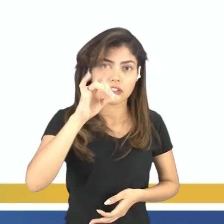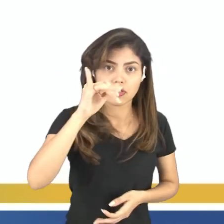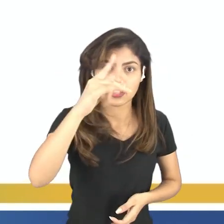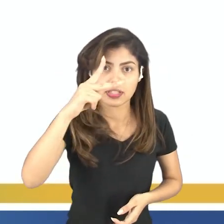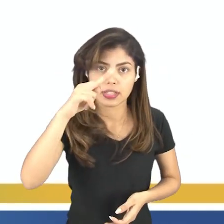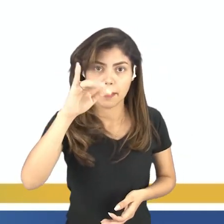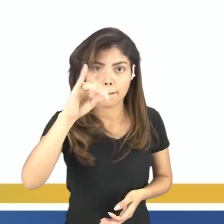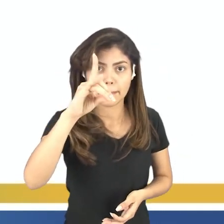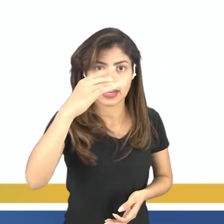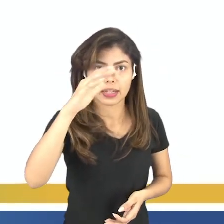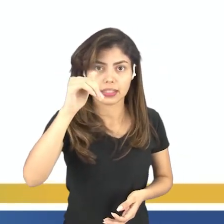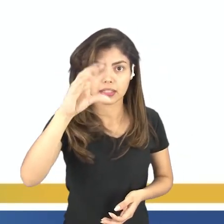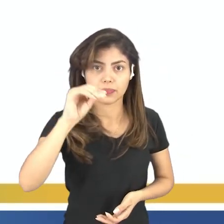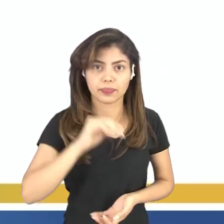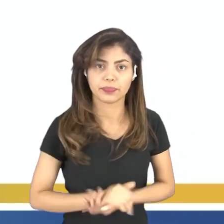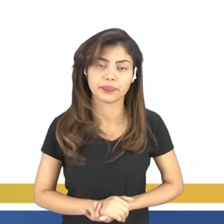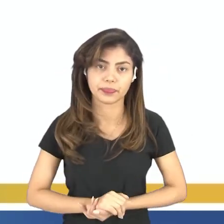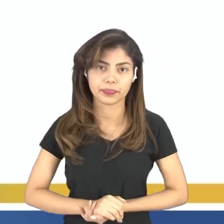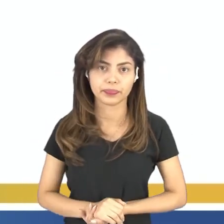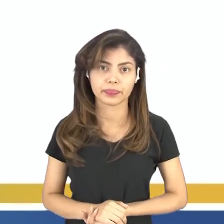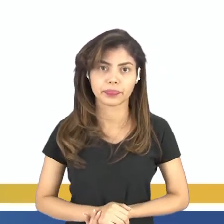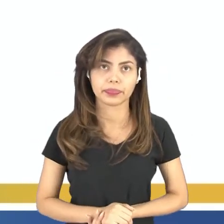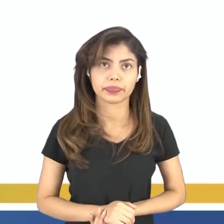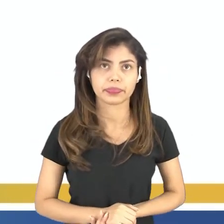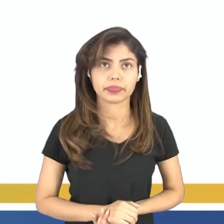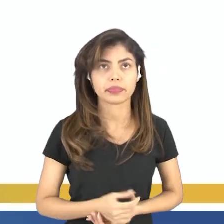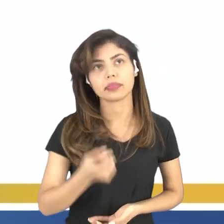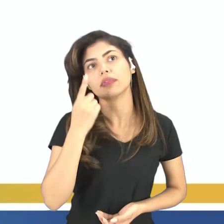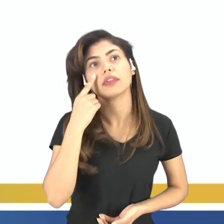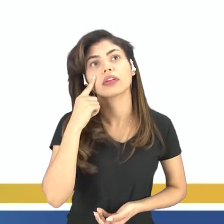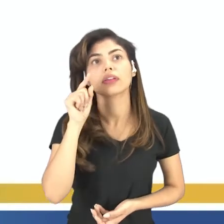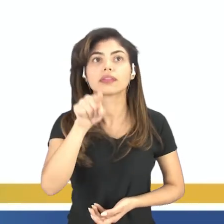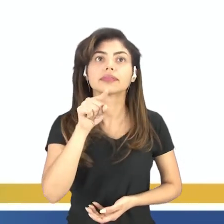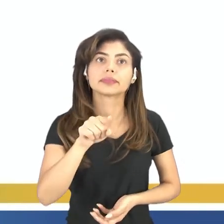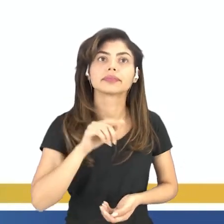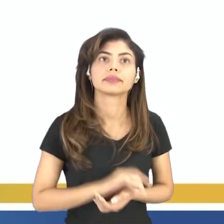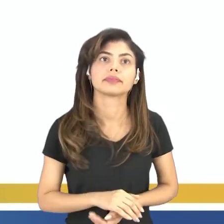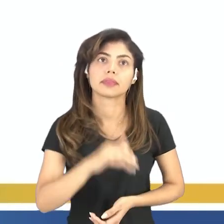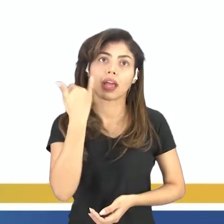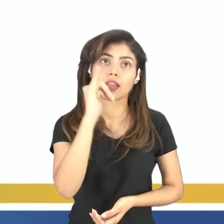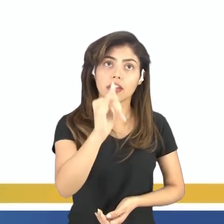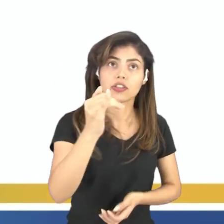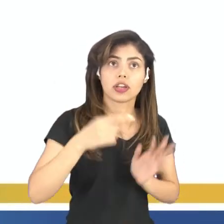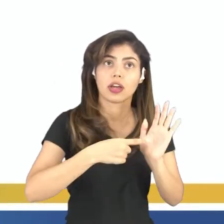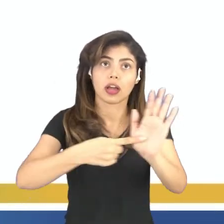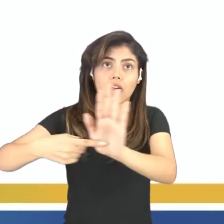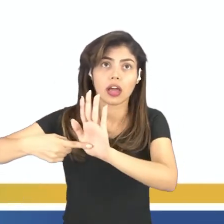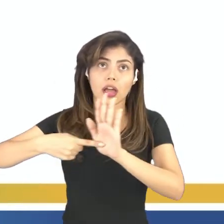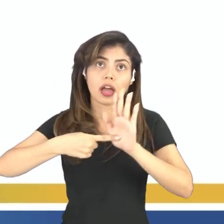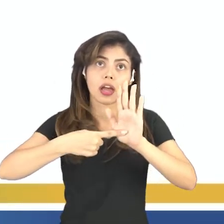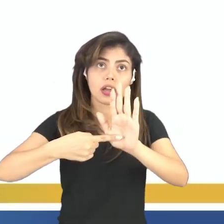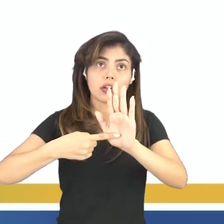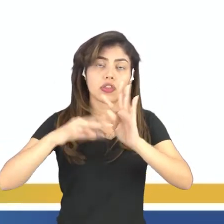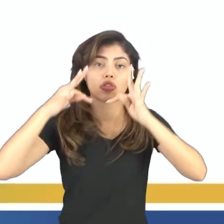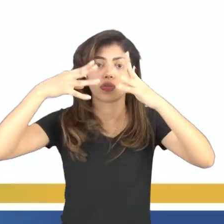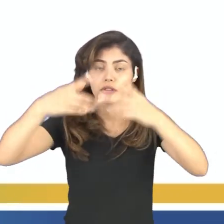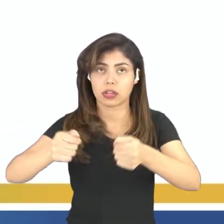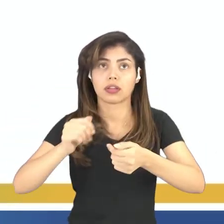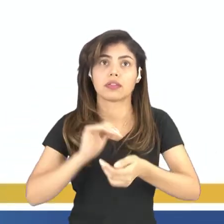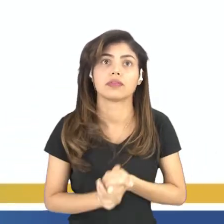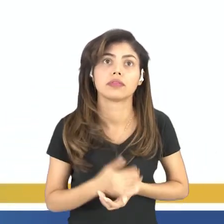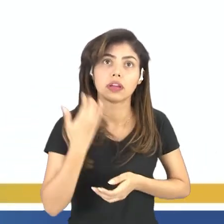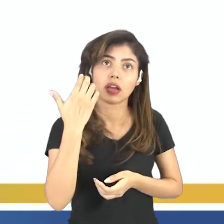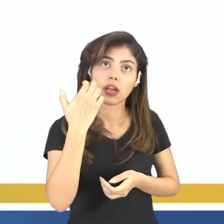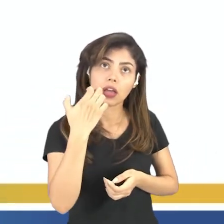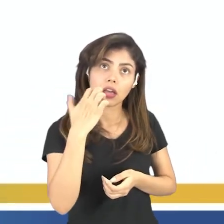fornecida seria energia total, a energia utilizada, útil, né, é o que eu aproveito, é o que eu quero utilizar, e a